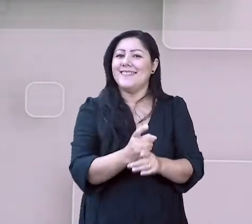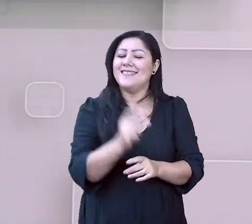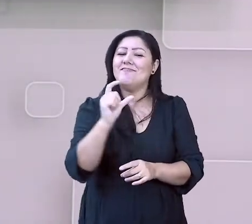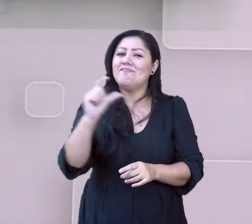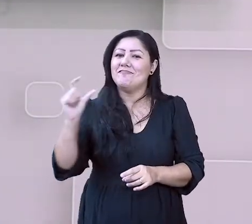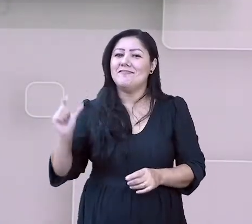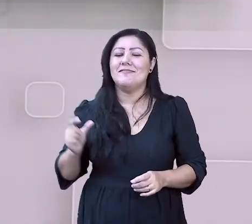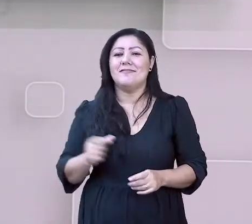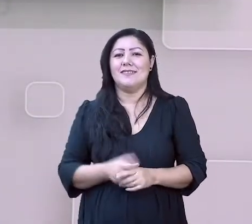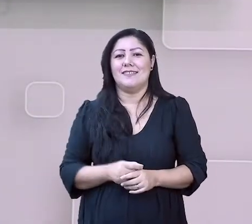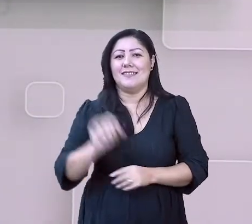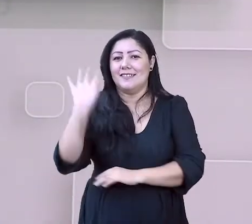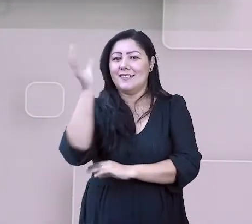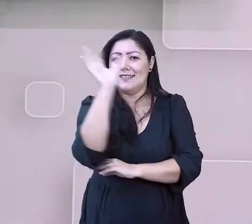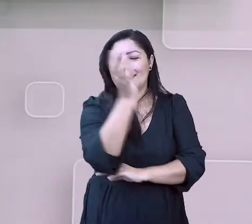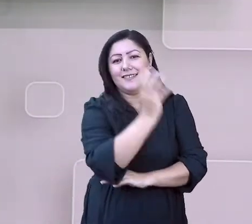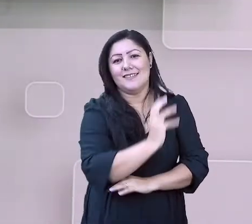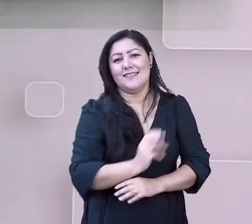pouquinho